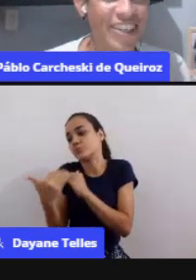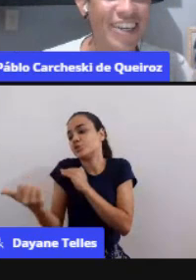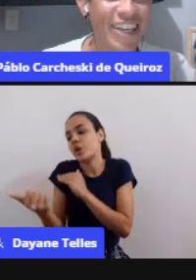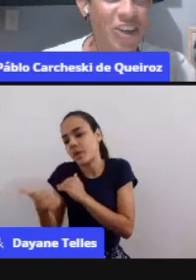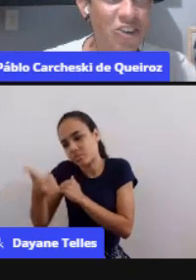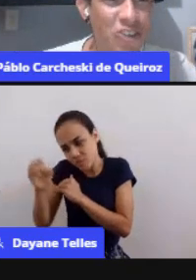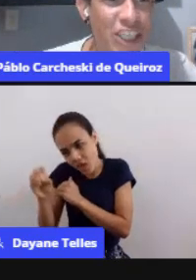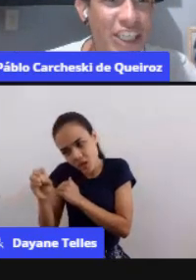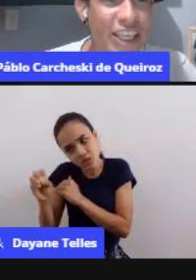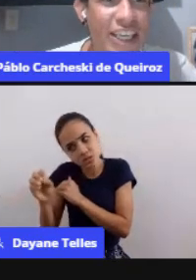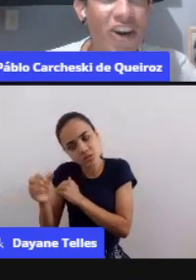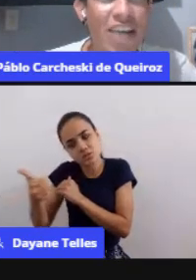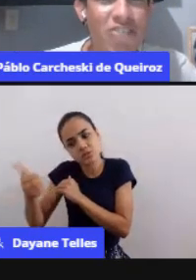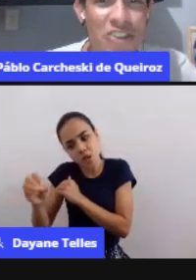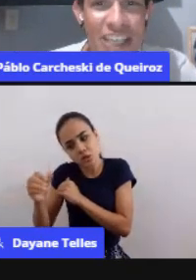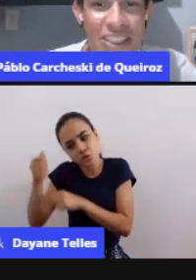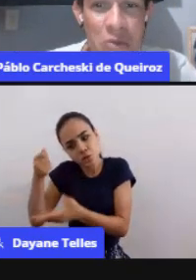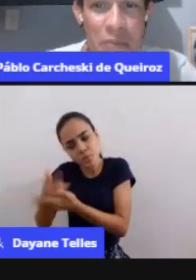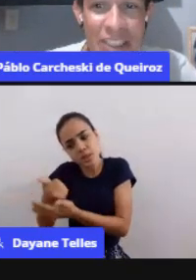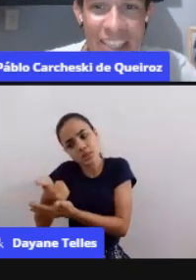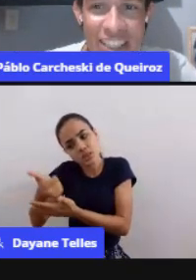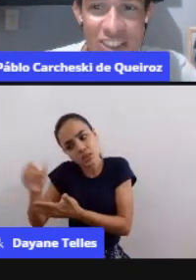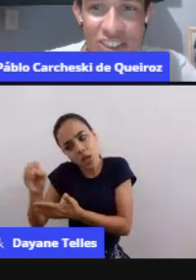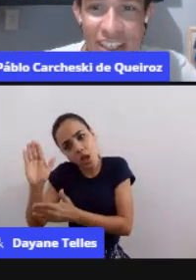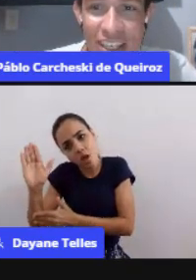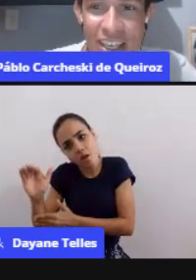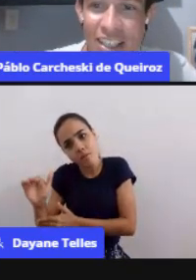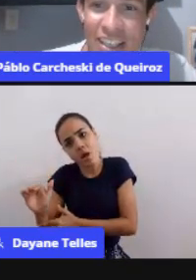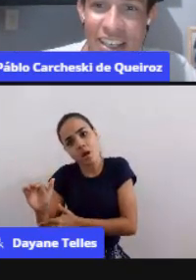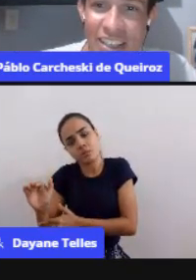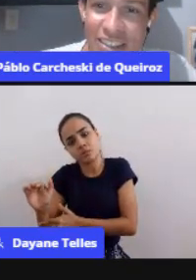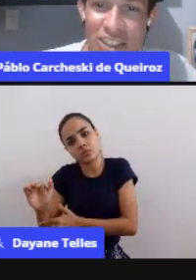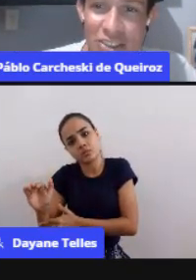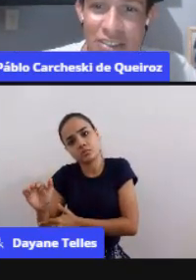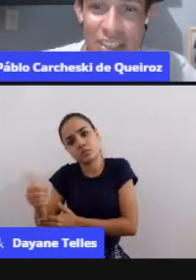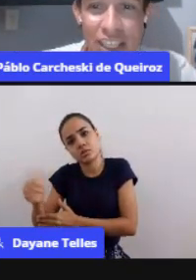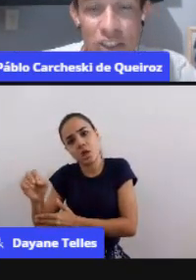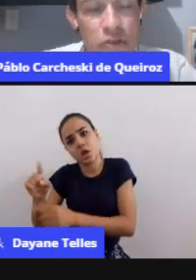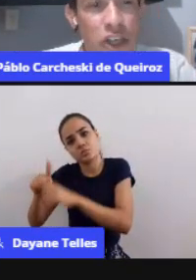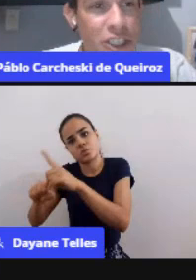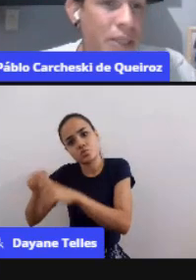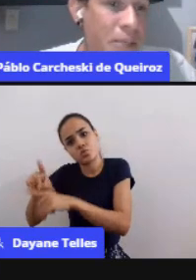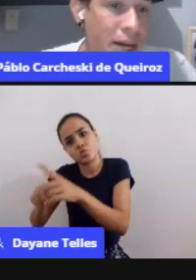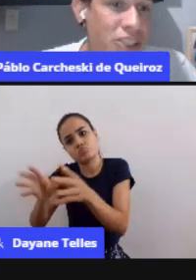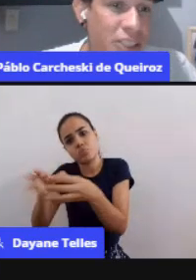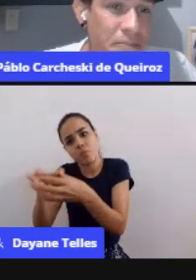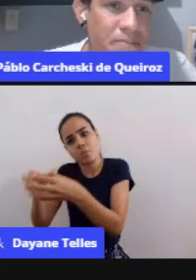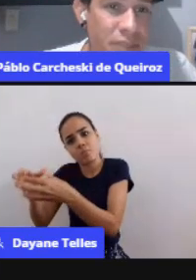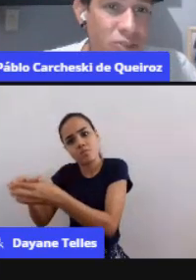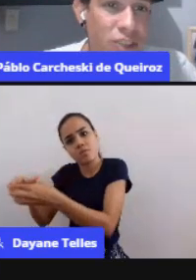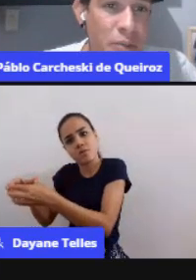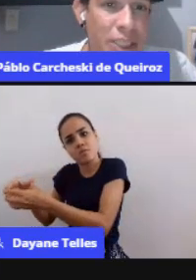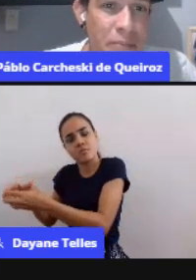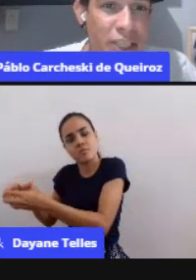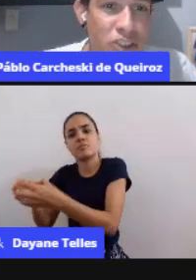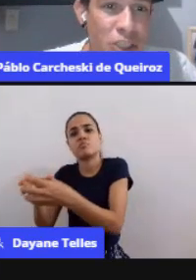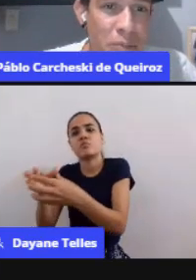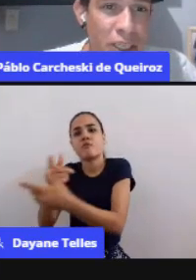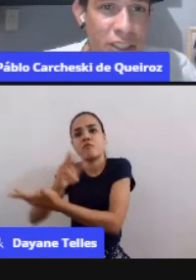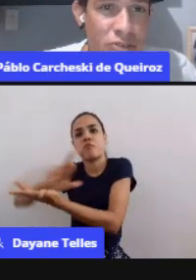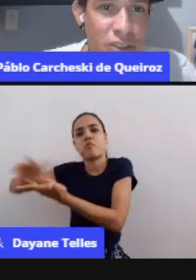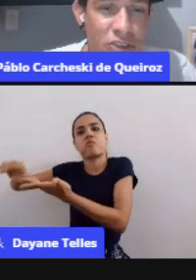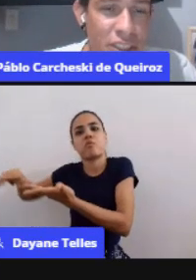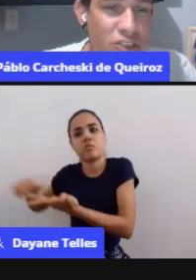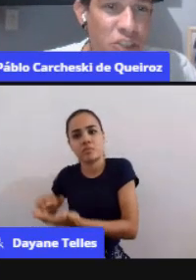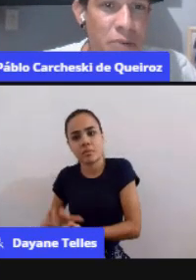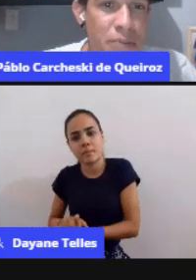Como que o que eu levo em consideração para pensar isso, né? E aí isso foge da matemática, né? Não é só matemática, eu tô